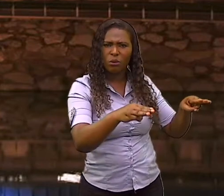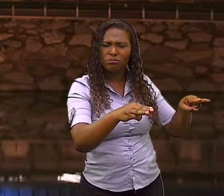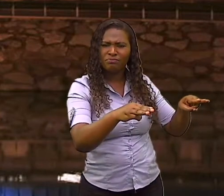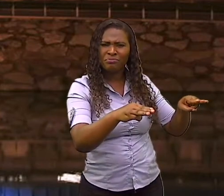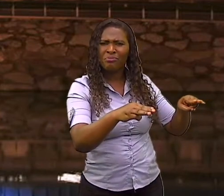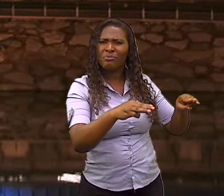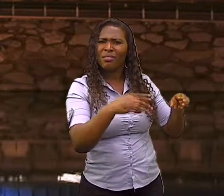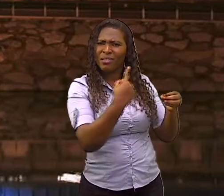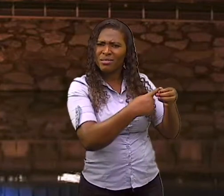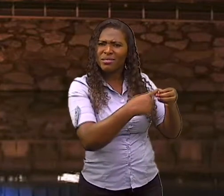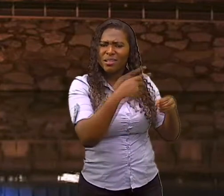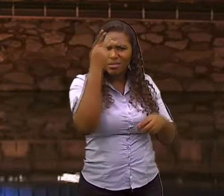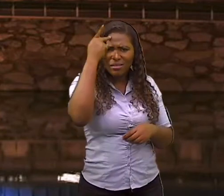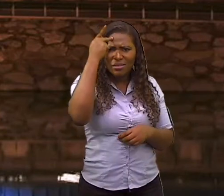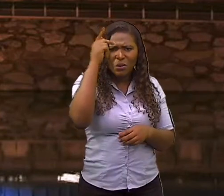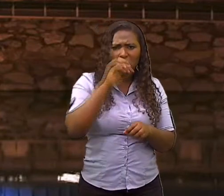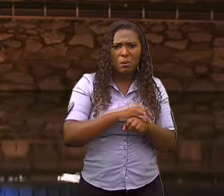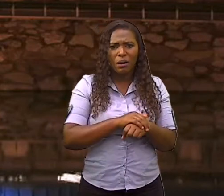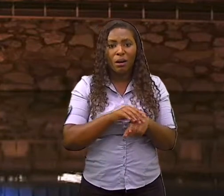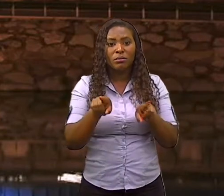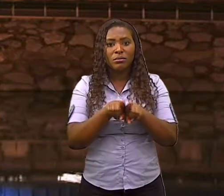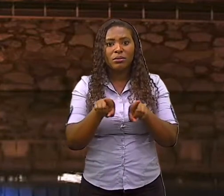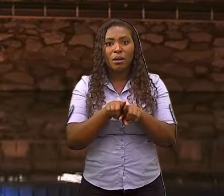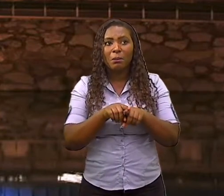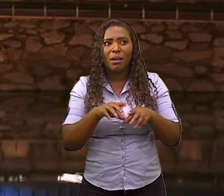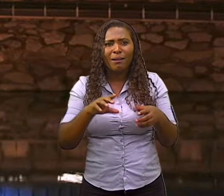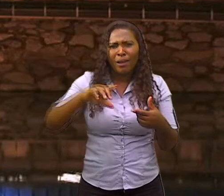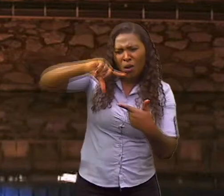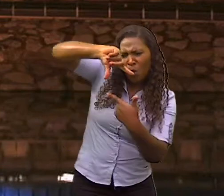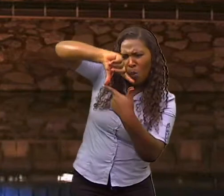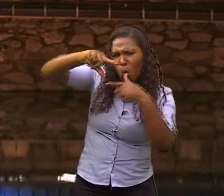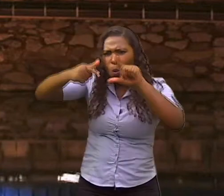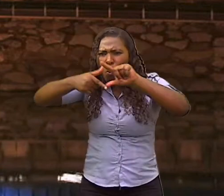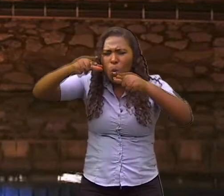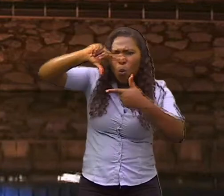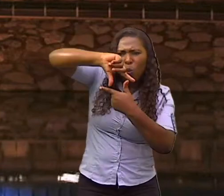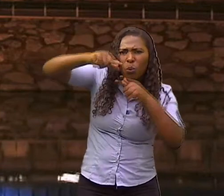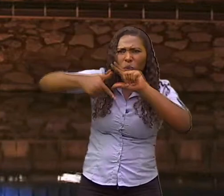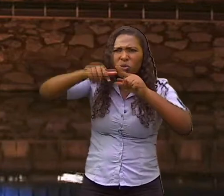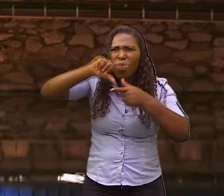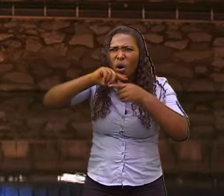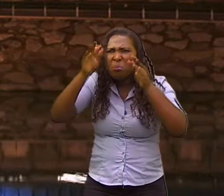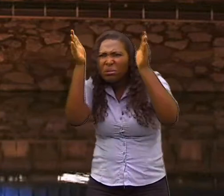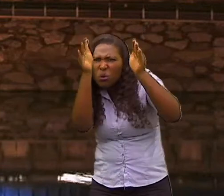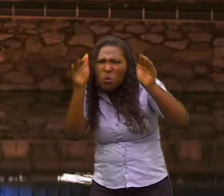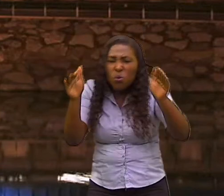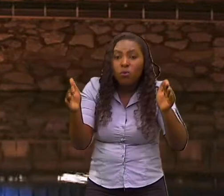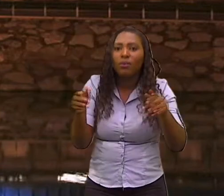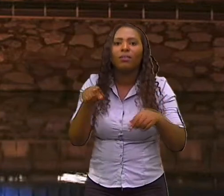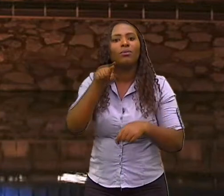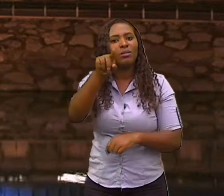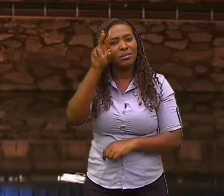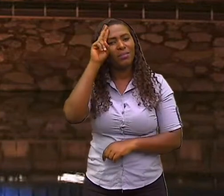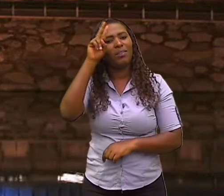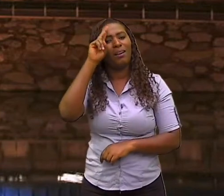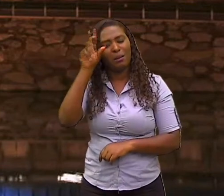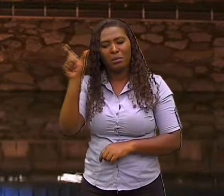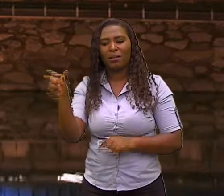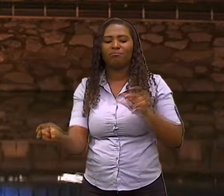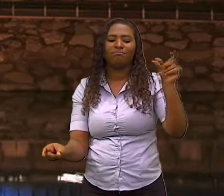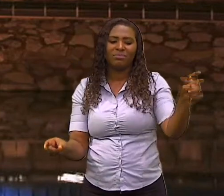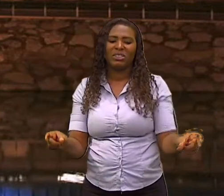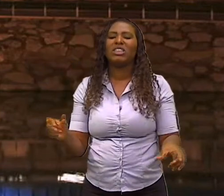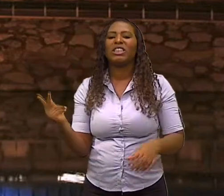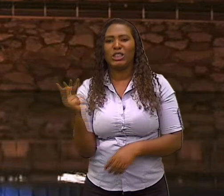os prédios em forma, as linhas e curvas, vão se lembrar também de Oscar Niemeyer e Cândido